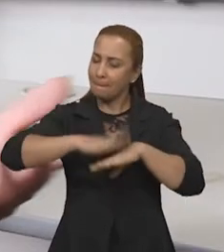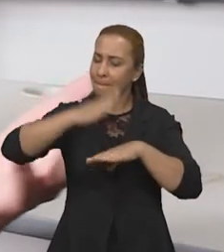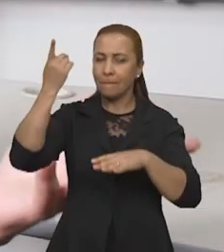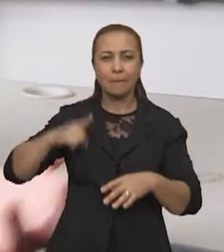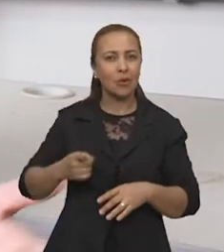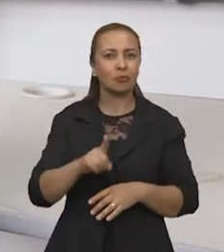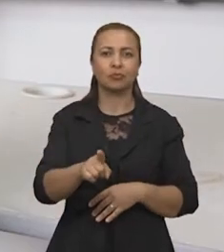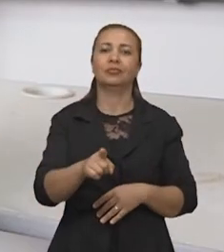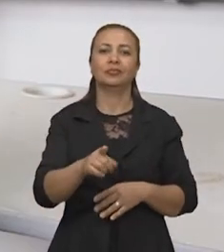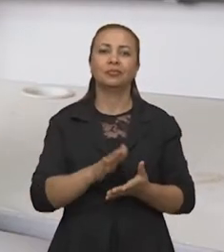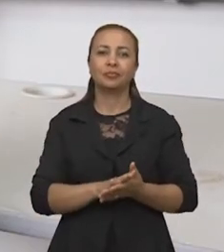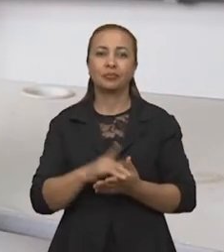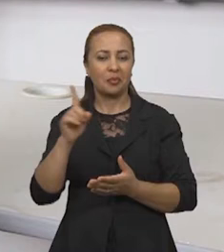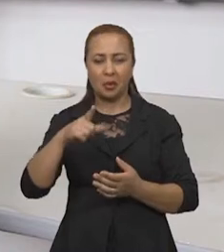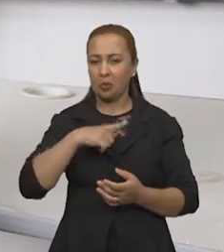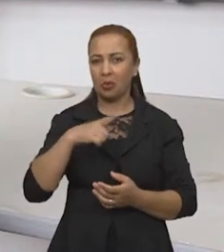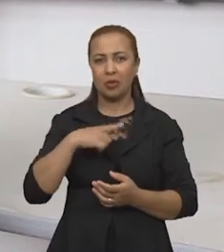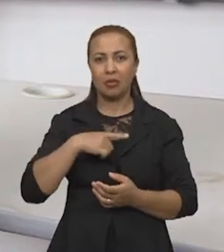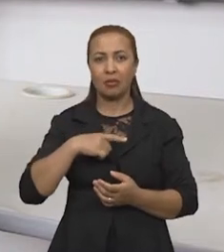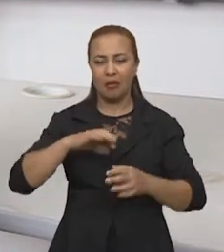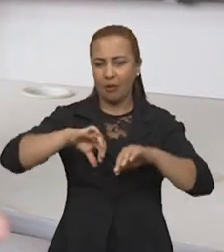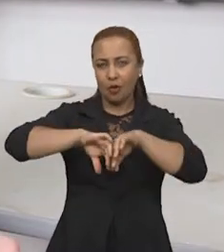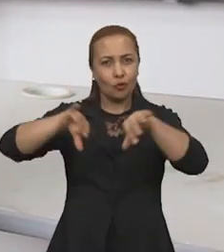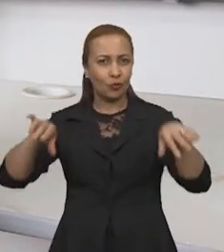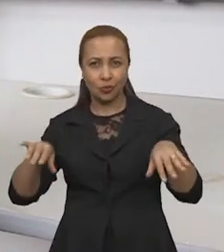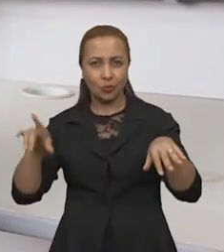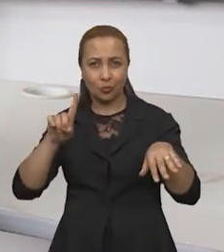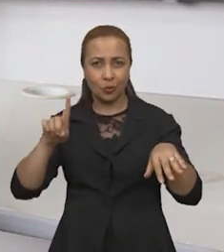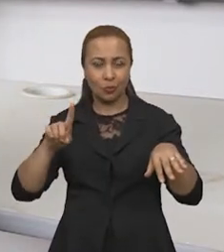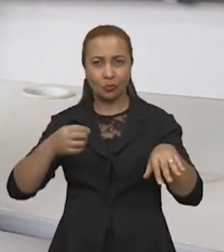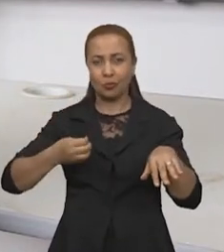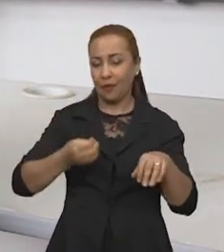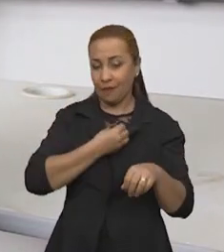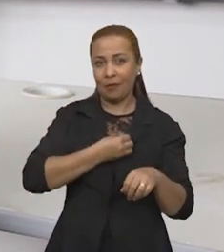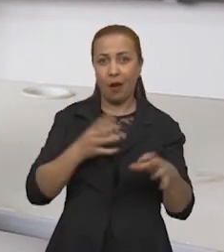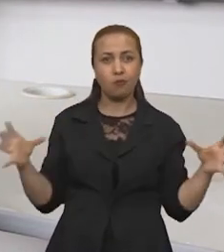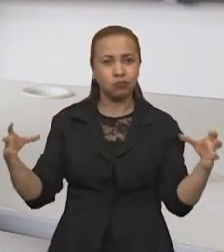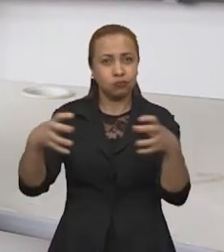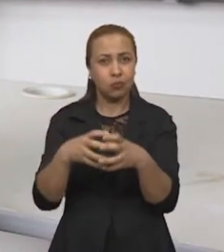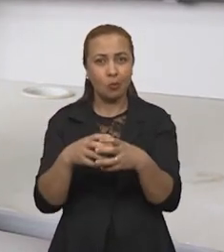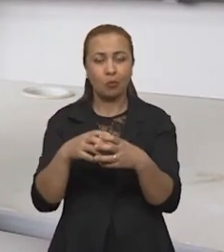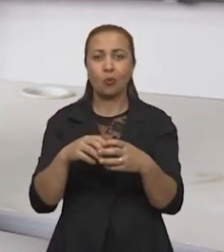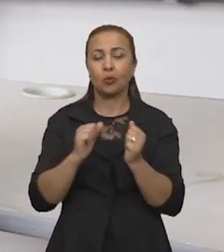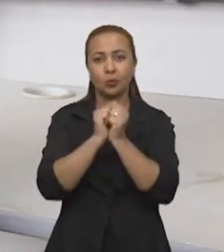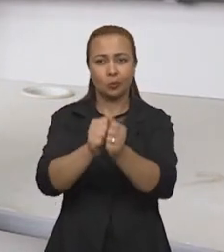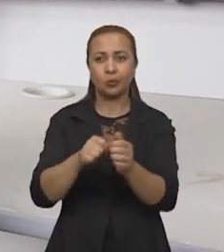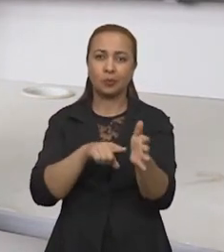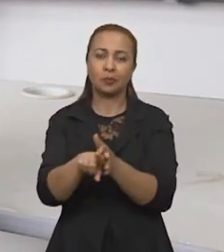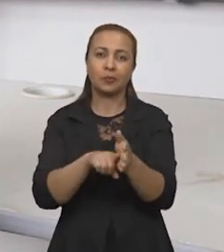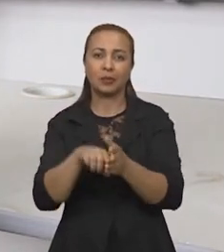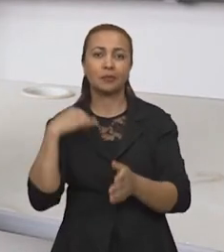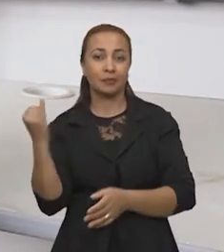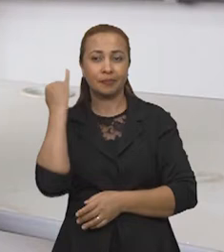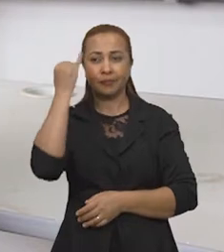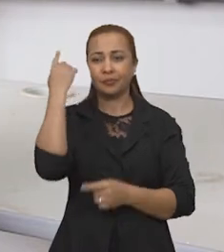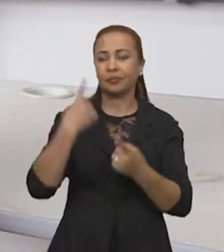história é muito mais abrangente, né? Não houve essa divisão. É uma pesquisa de